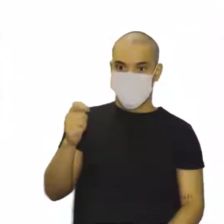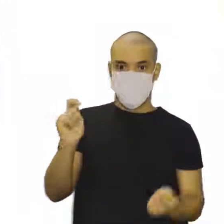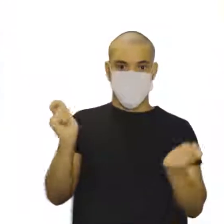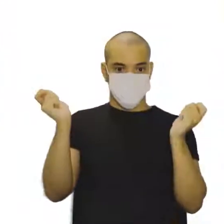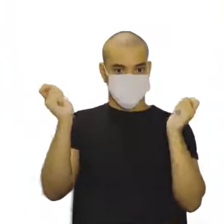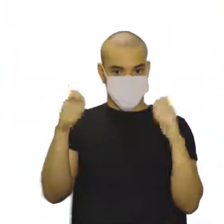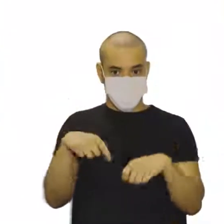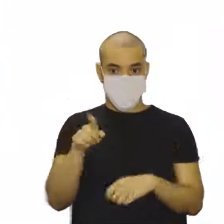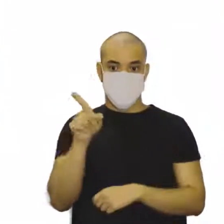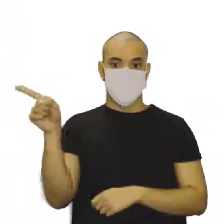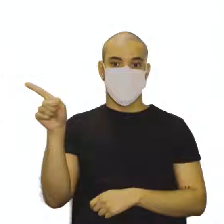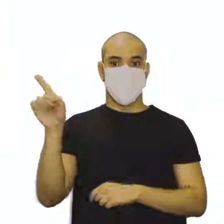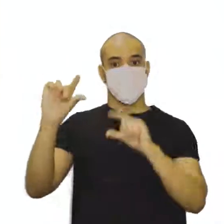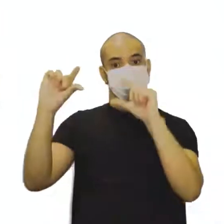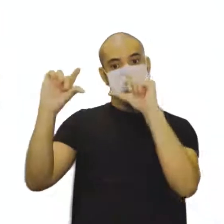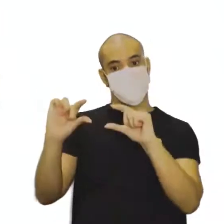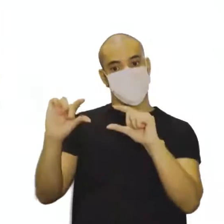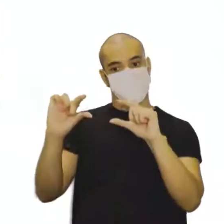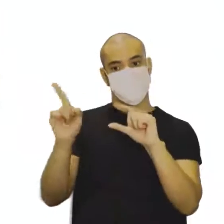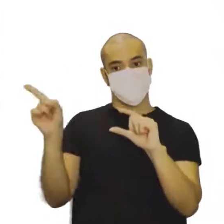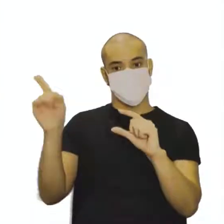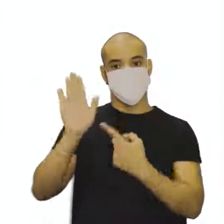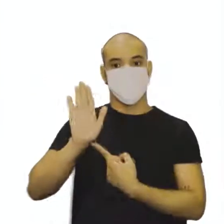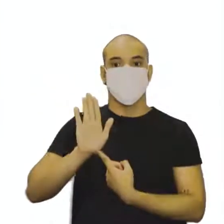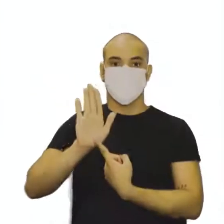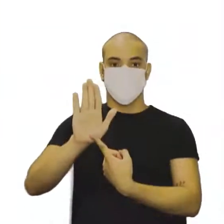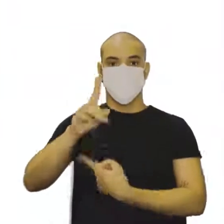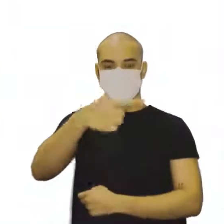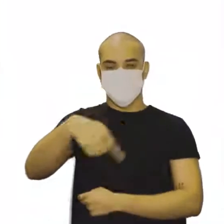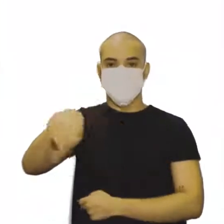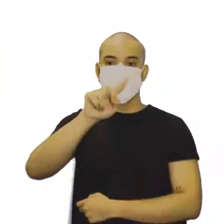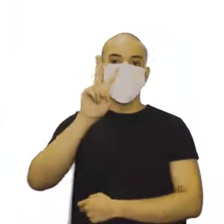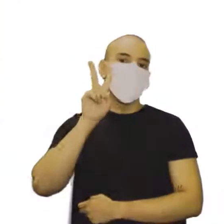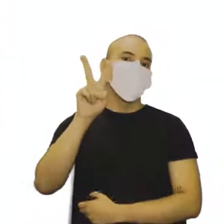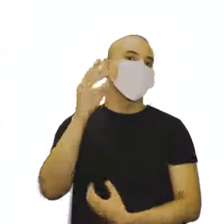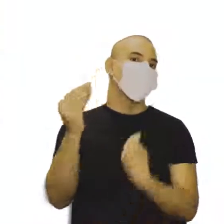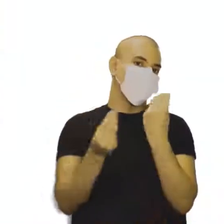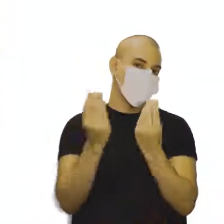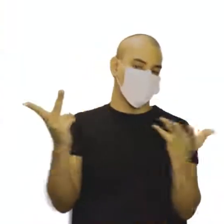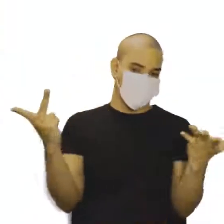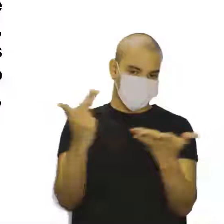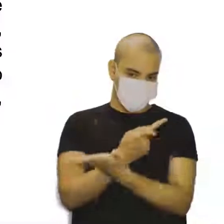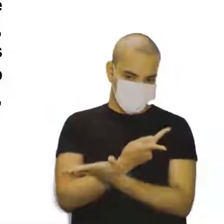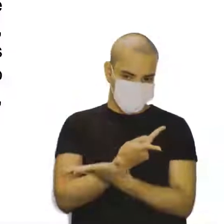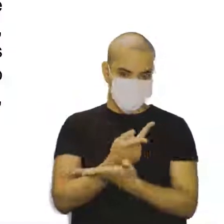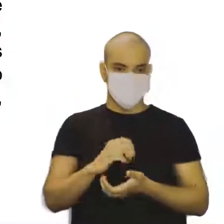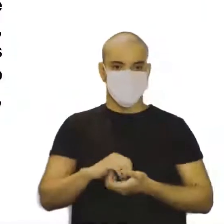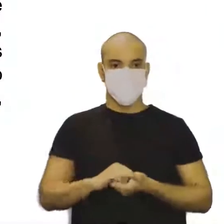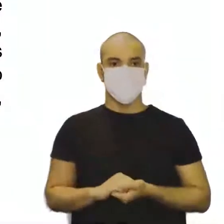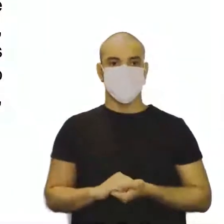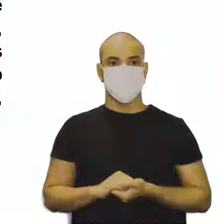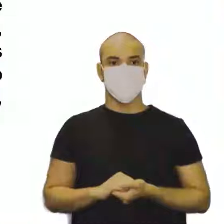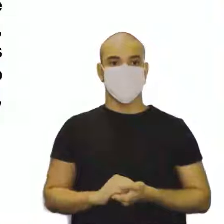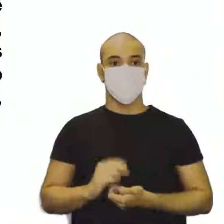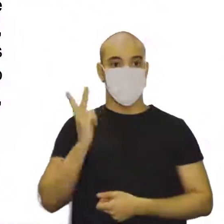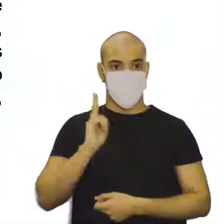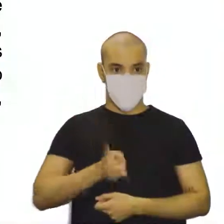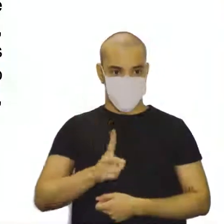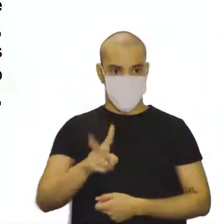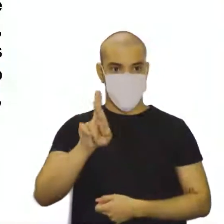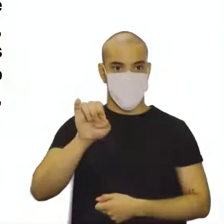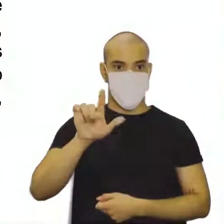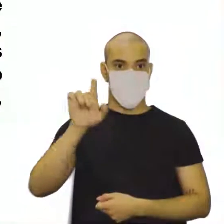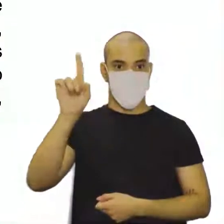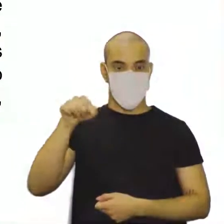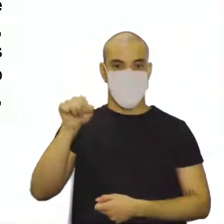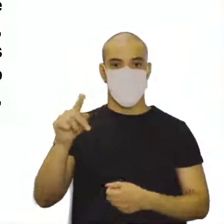um relé em miniatura, ok? Que foi colocado aqui só para vocês verem, tá? Continuando sobre relé,